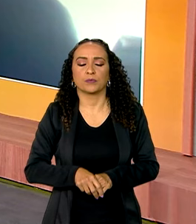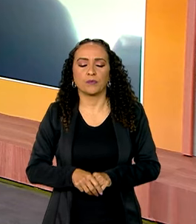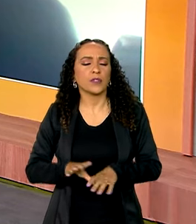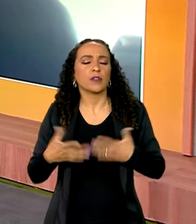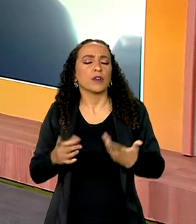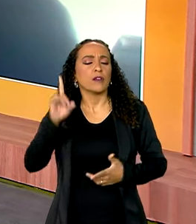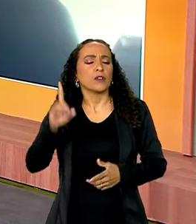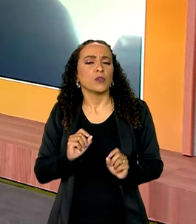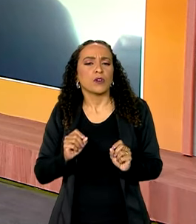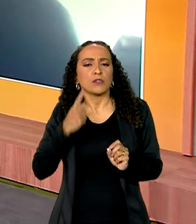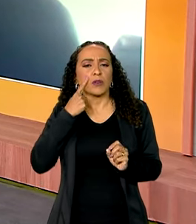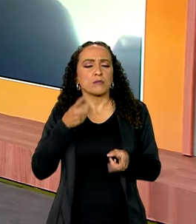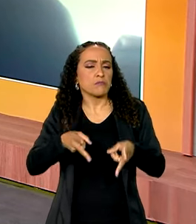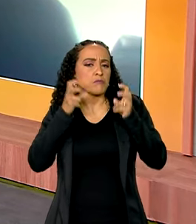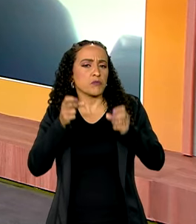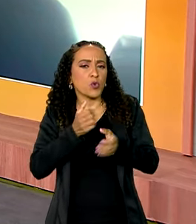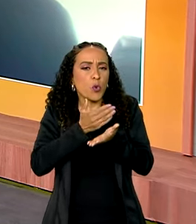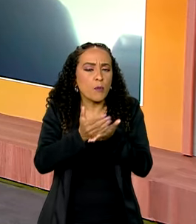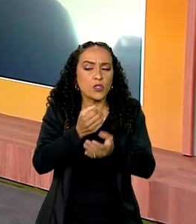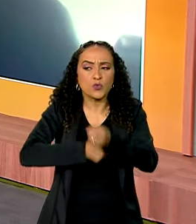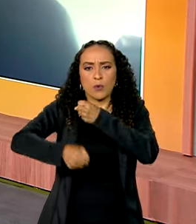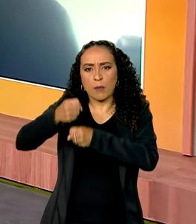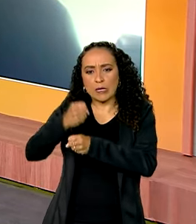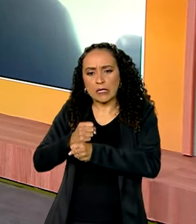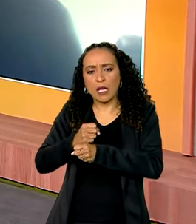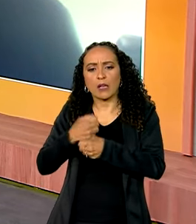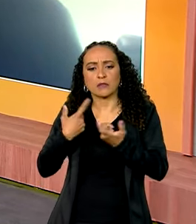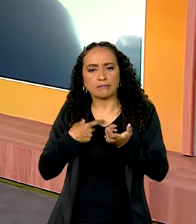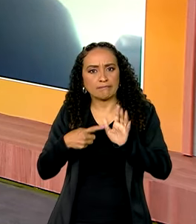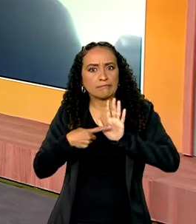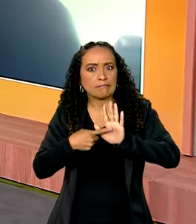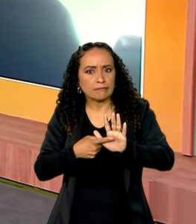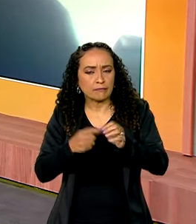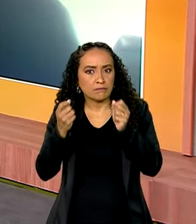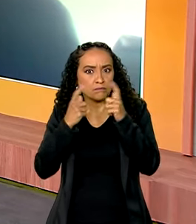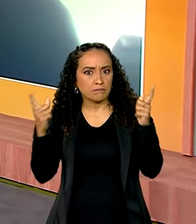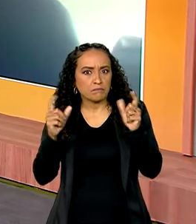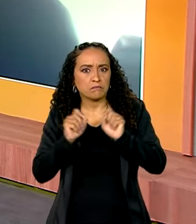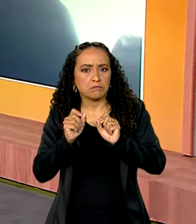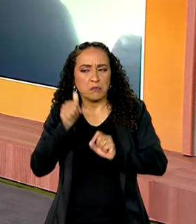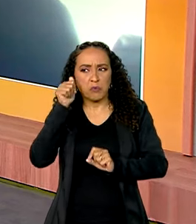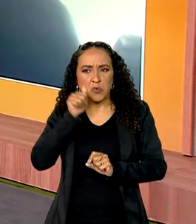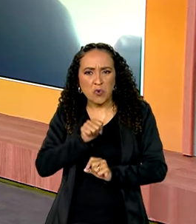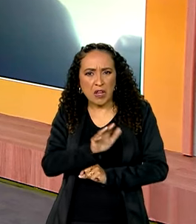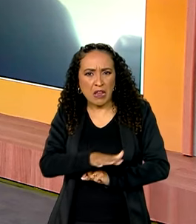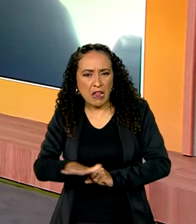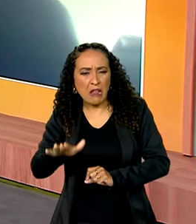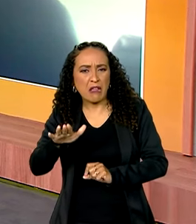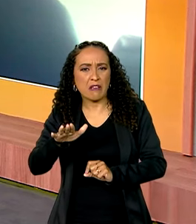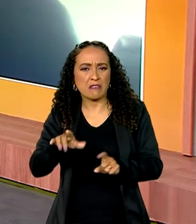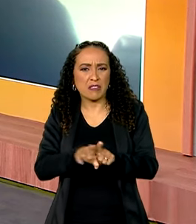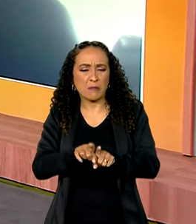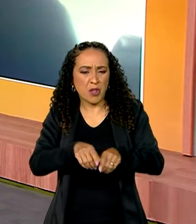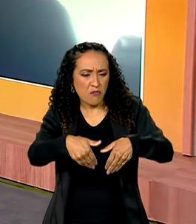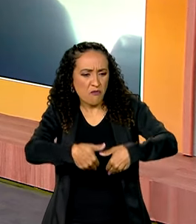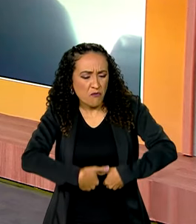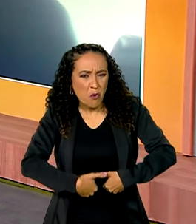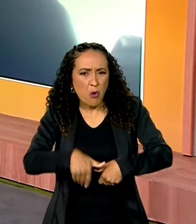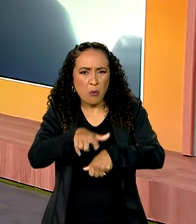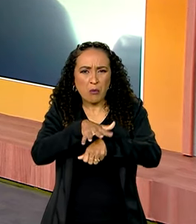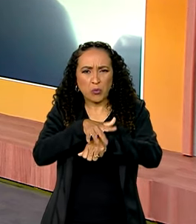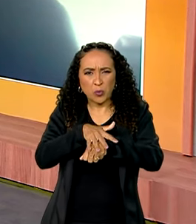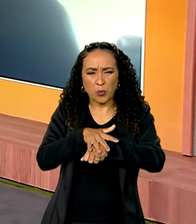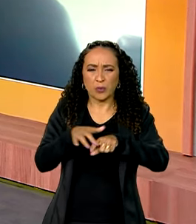a gente viu aí no início do ano passado imagens estarrecedoras de mulheres, crianças e Yanomamis passando fome, com